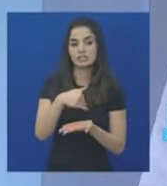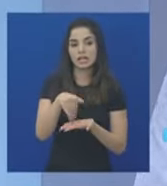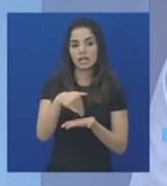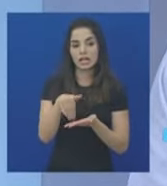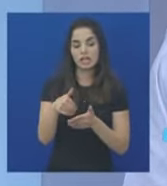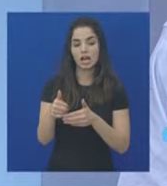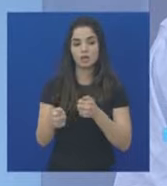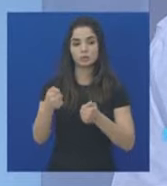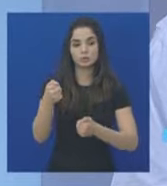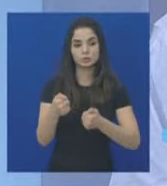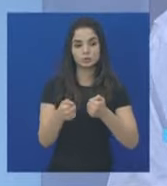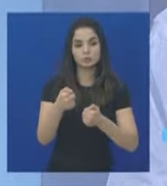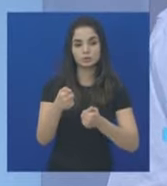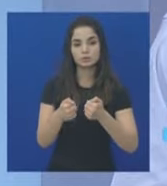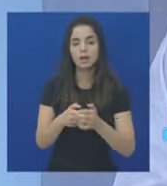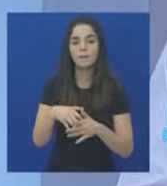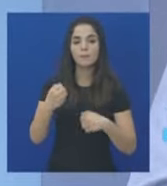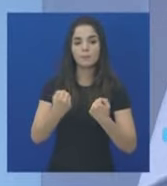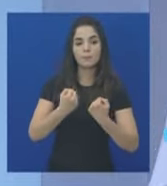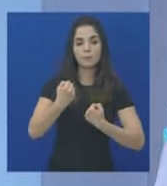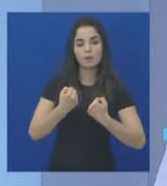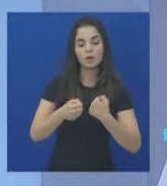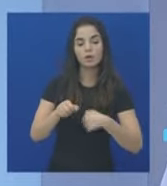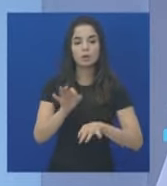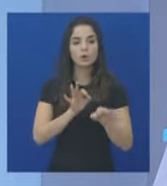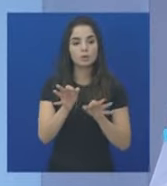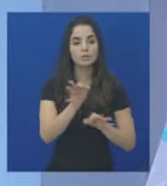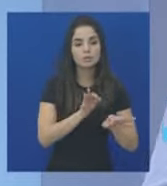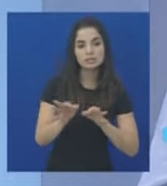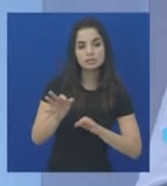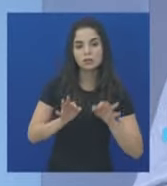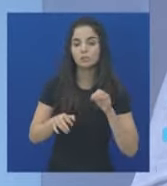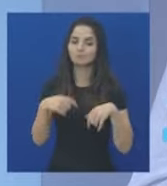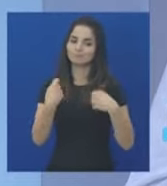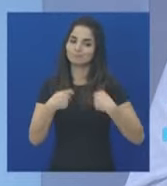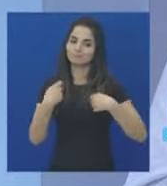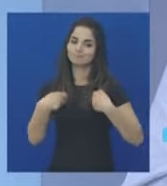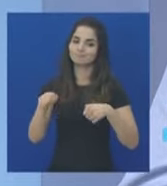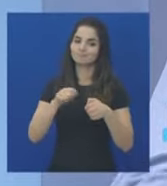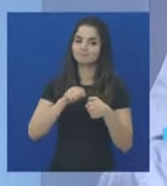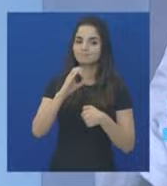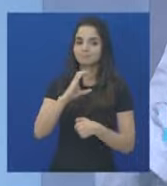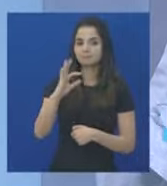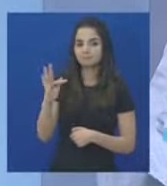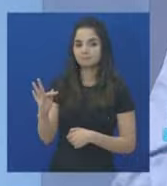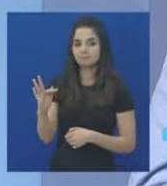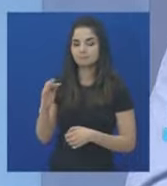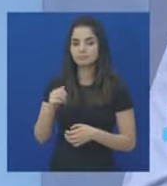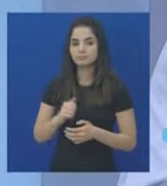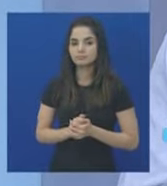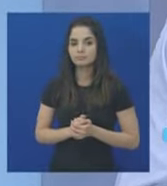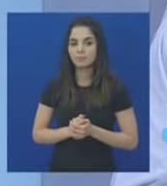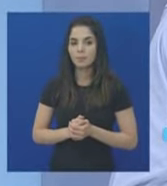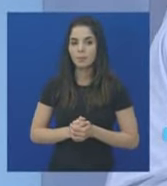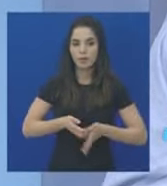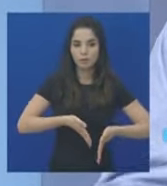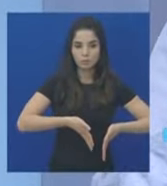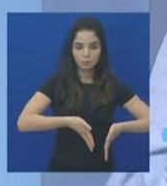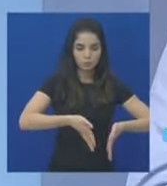Mobilidade Urbana. Precisamos fazer em Cabo Frio as ciclovias,